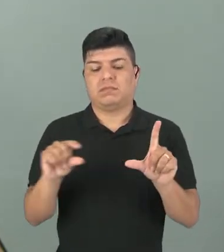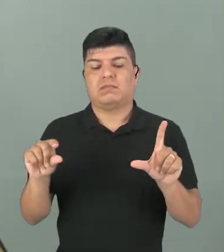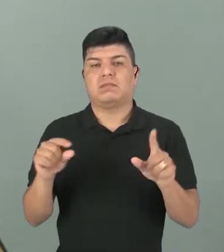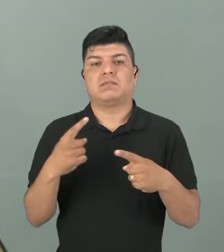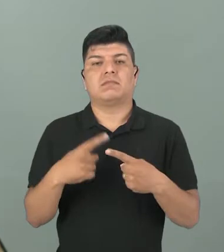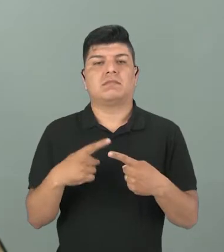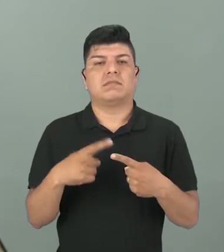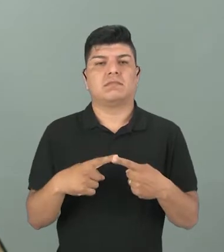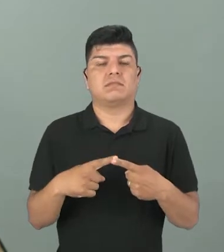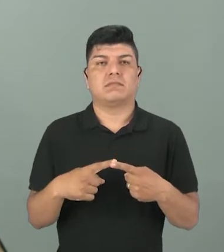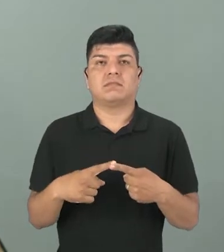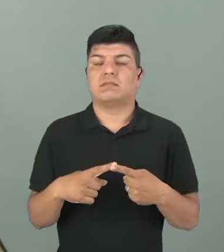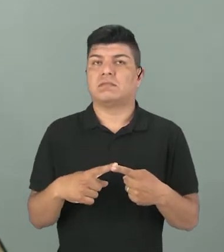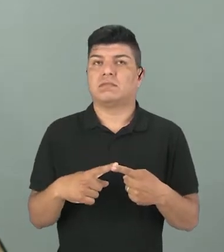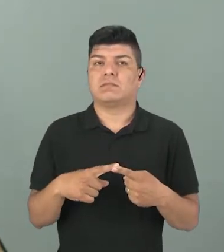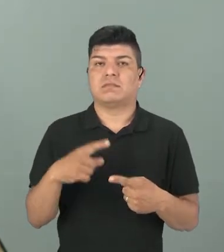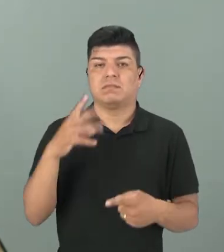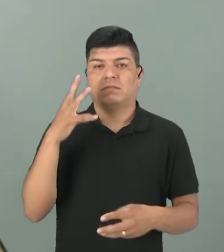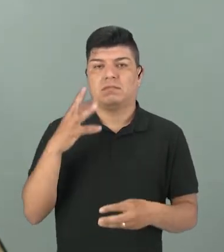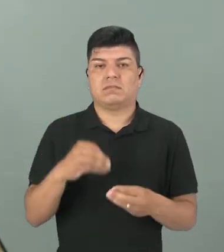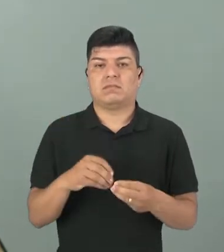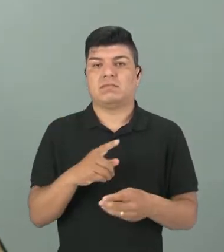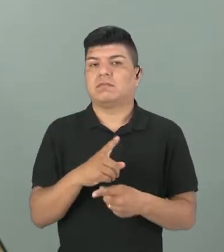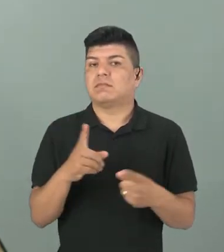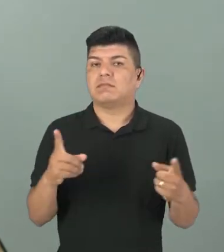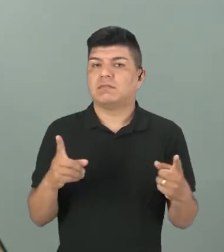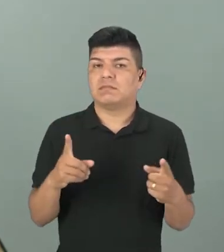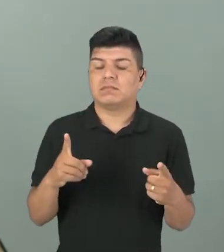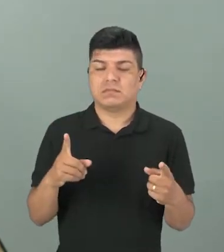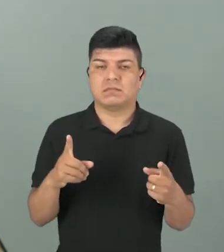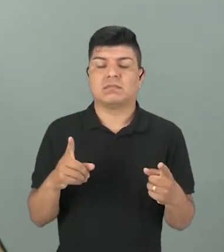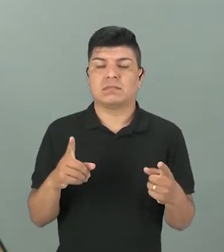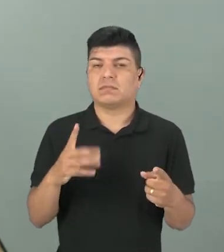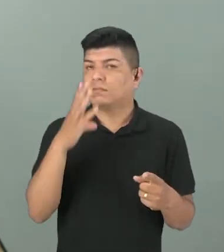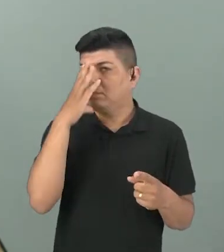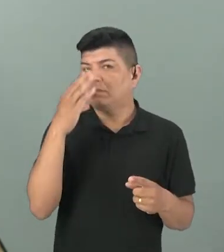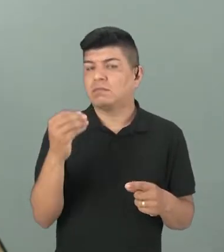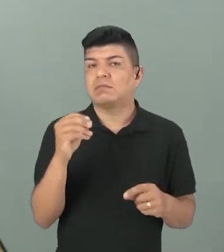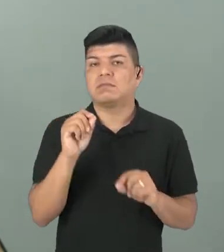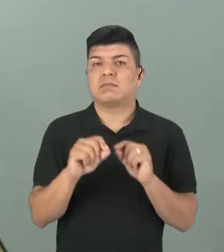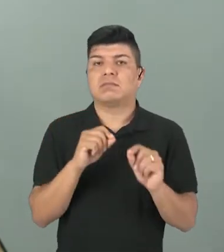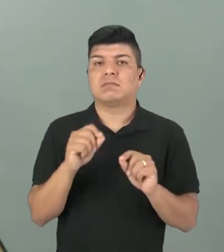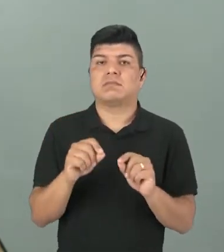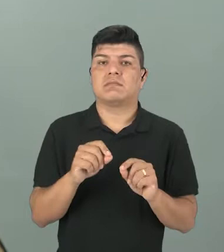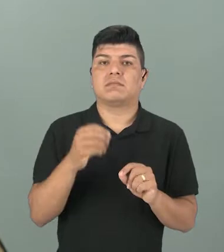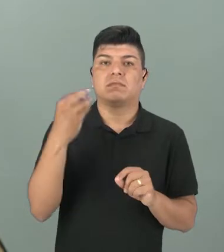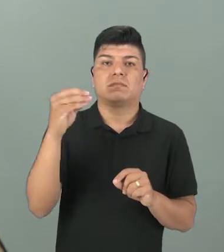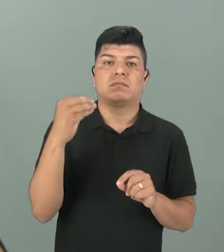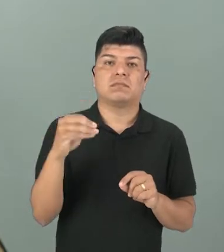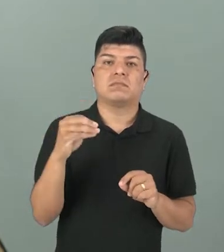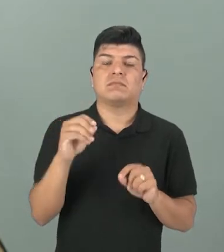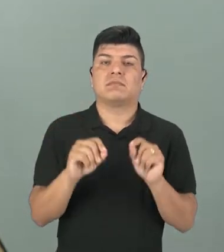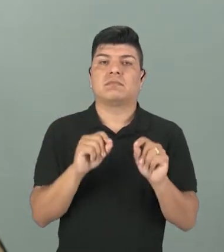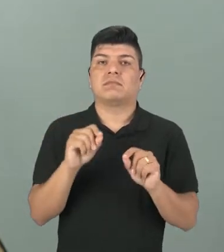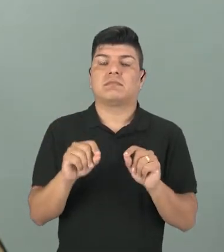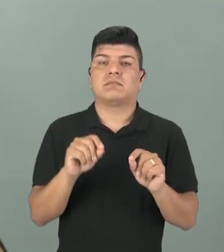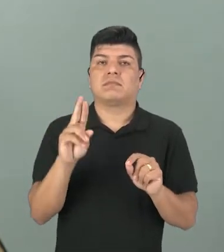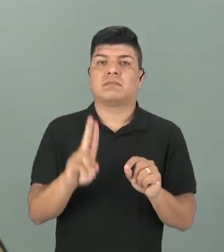E por que isso? Vocês já sabem que a fotografia é um registro e ela